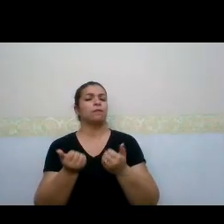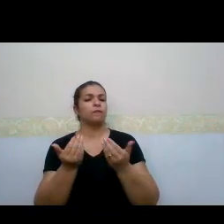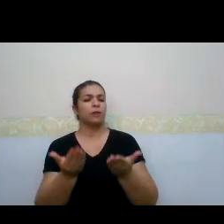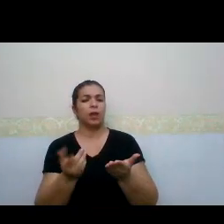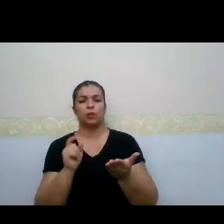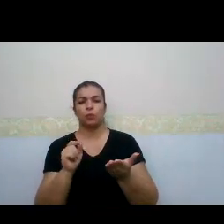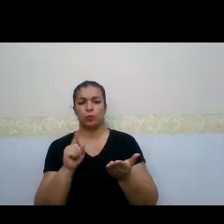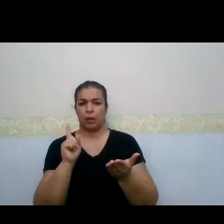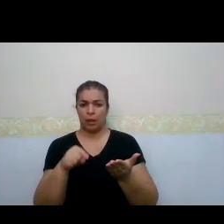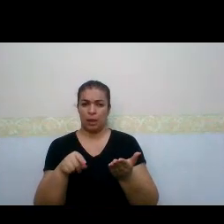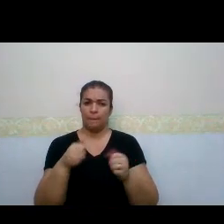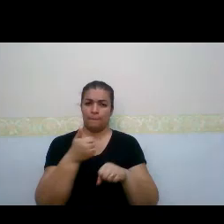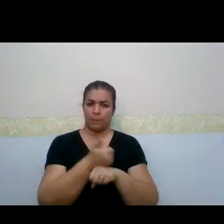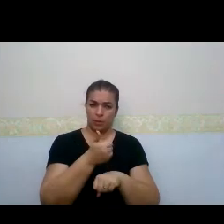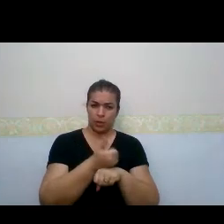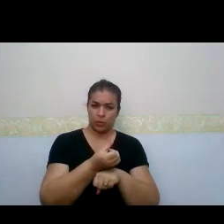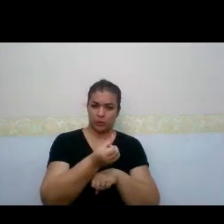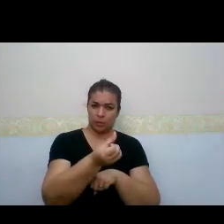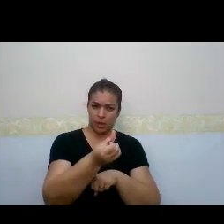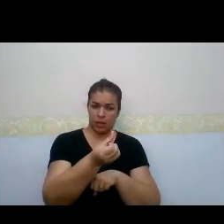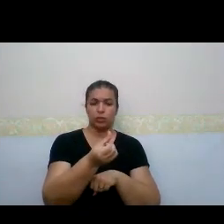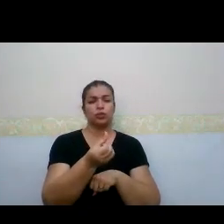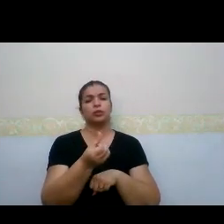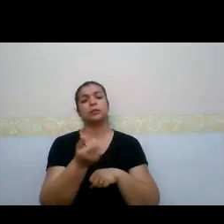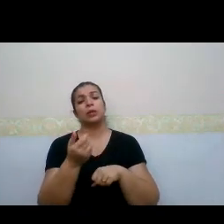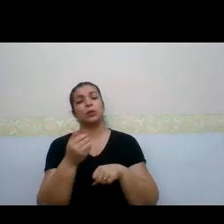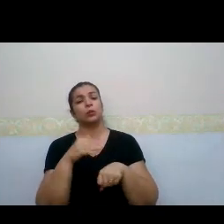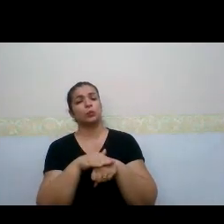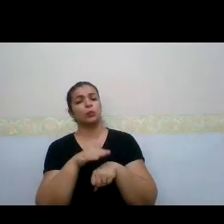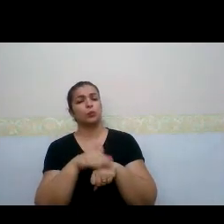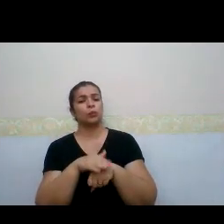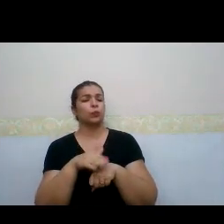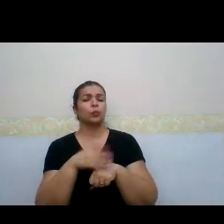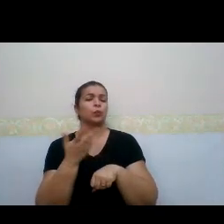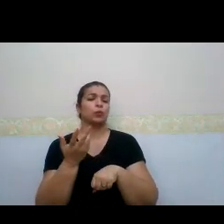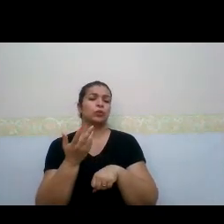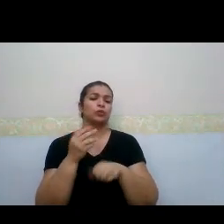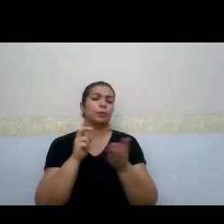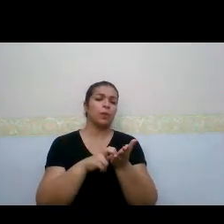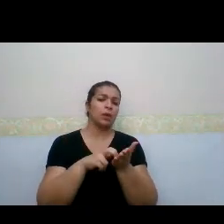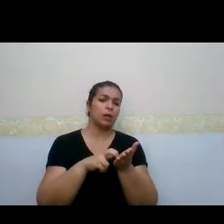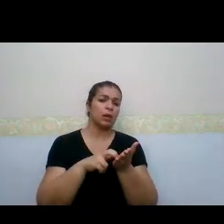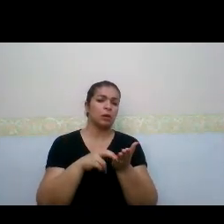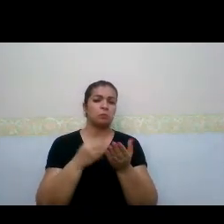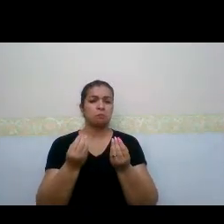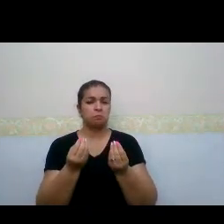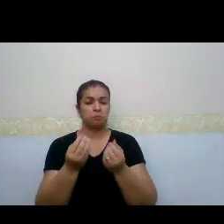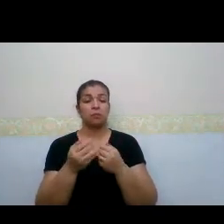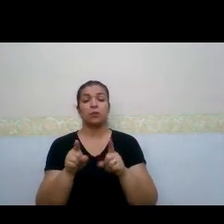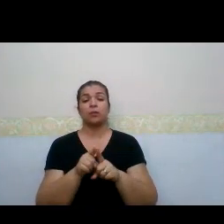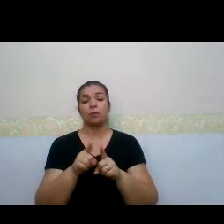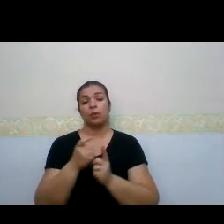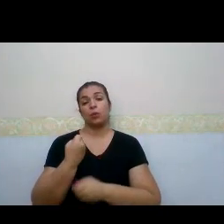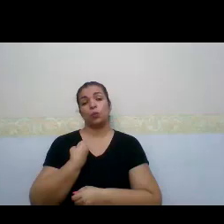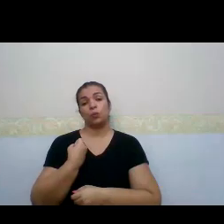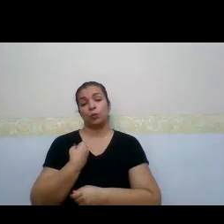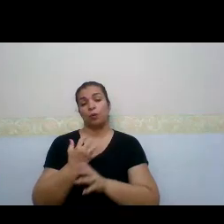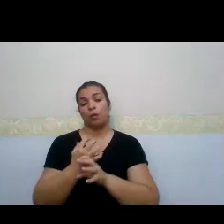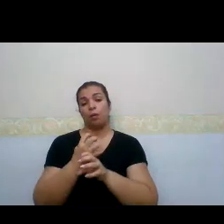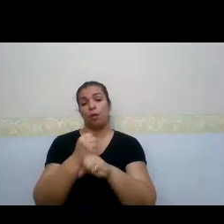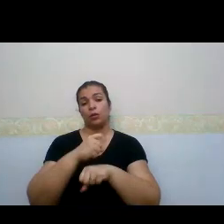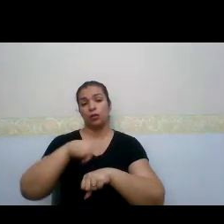ofertada no primeiro semestre, no turno da noite, no turno da manhã, né? Número de horas, quantas horas